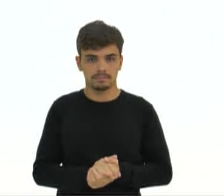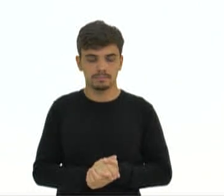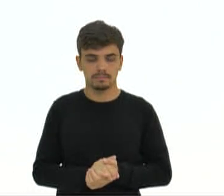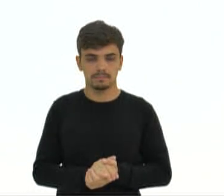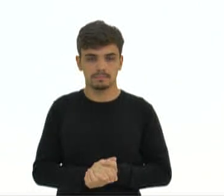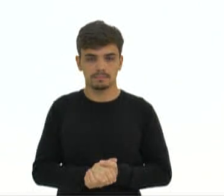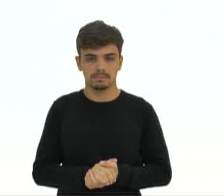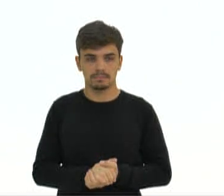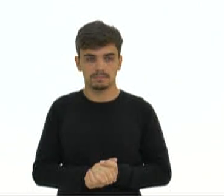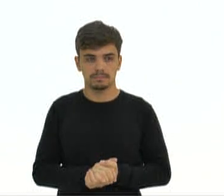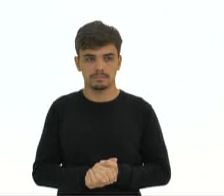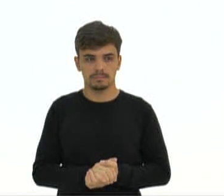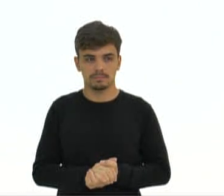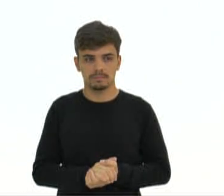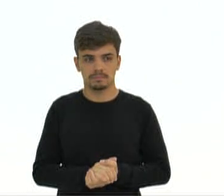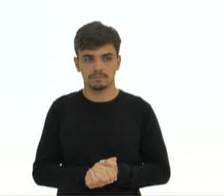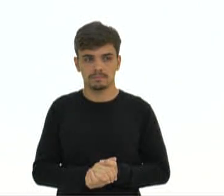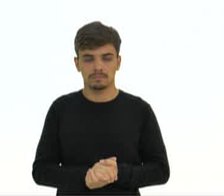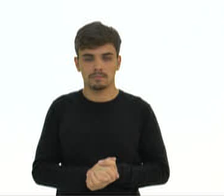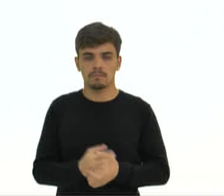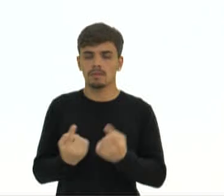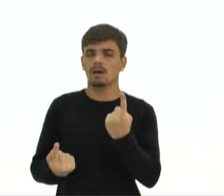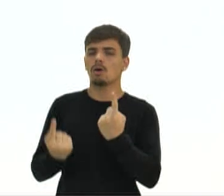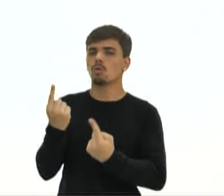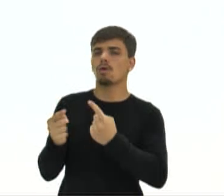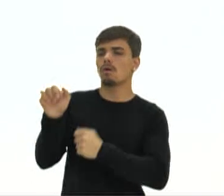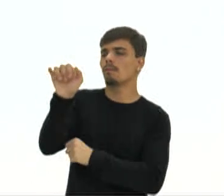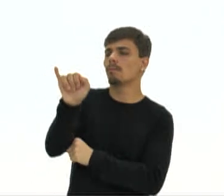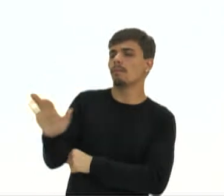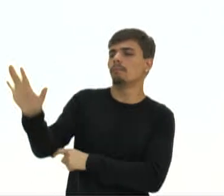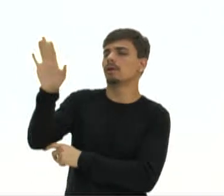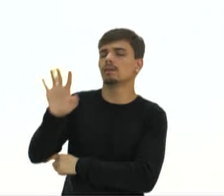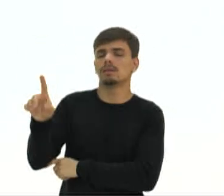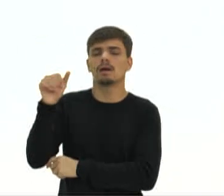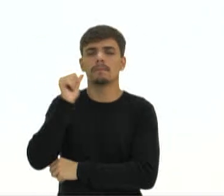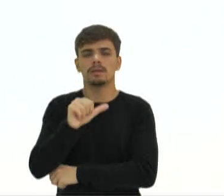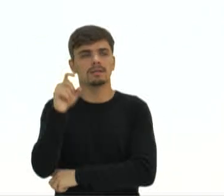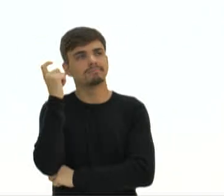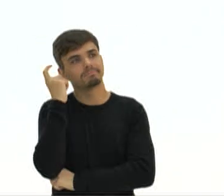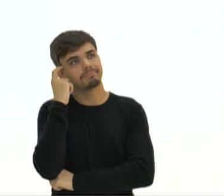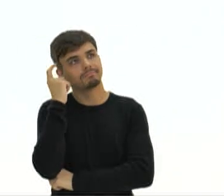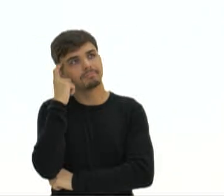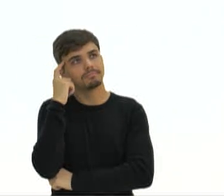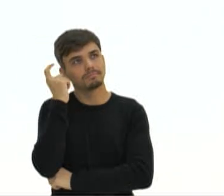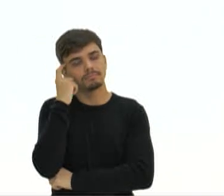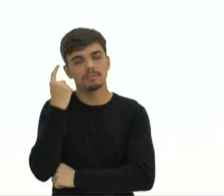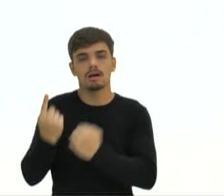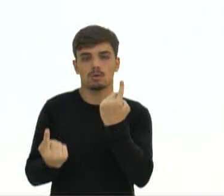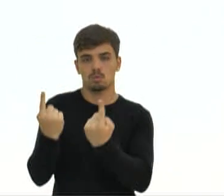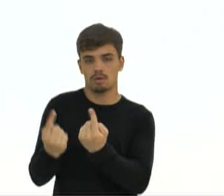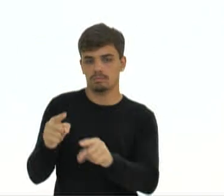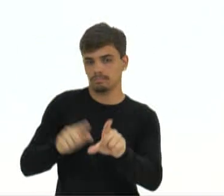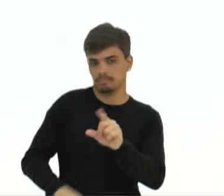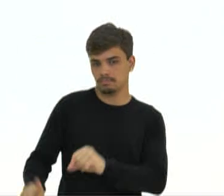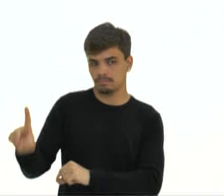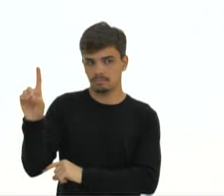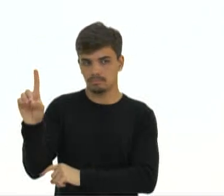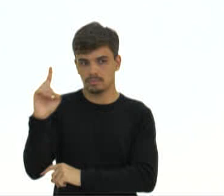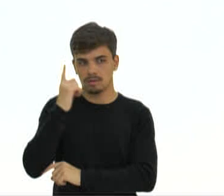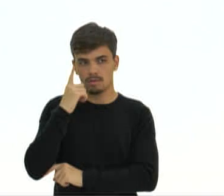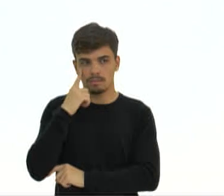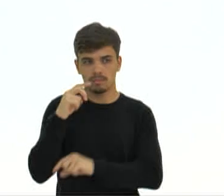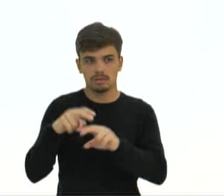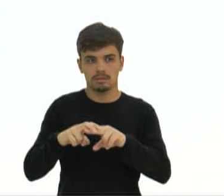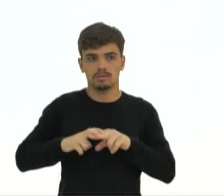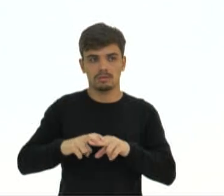está pensativa. Então, em qual dessas imagens a menina está pensativa? La D. Então, pela mãozinha